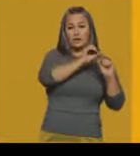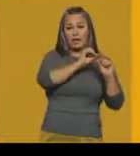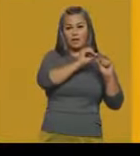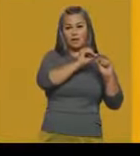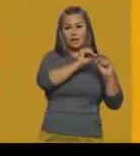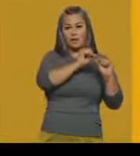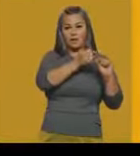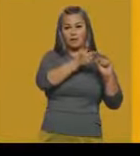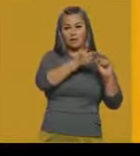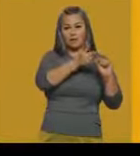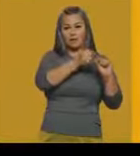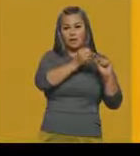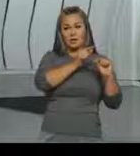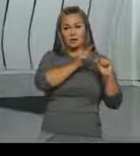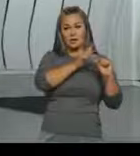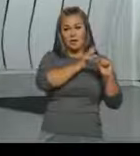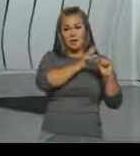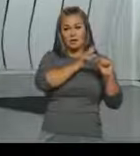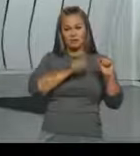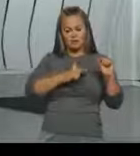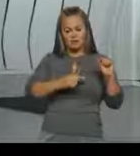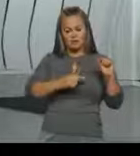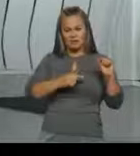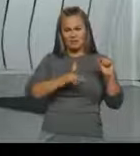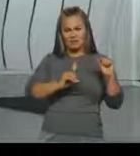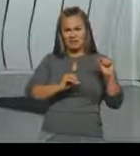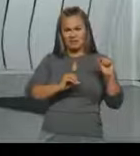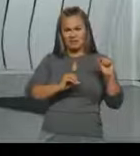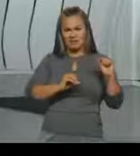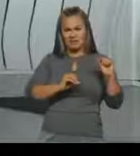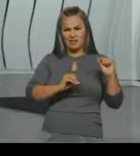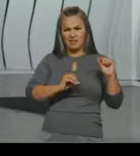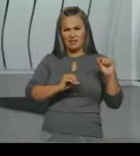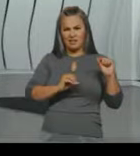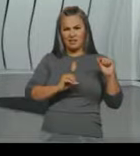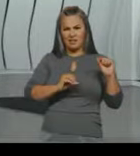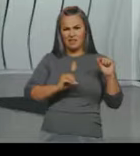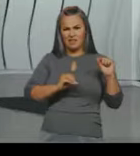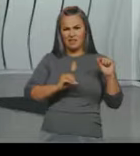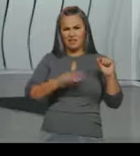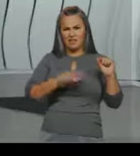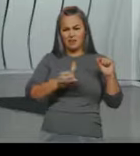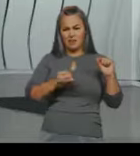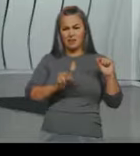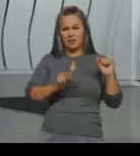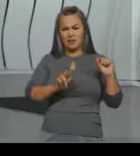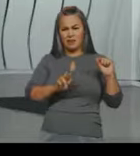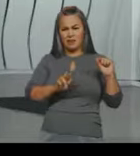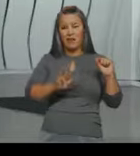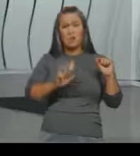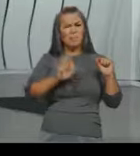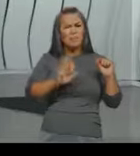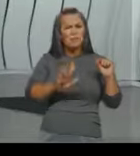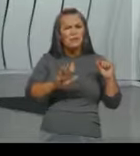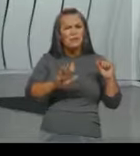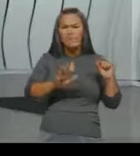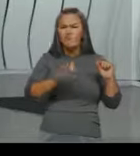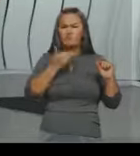270, 300. Ninguém usa isso, mas é bom você saber. Se você for estudar